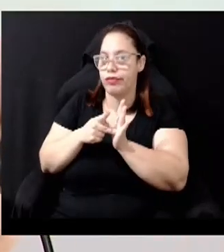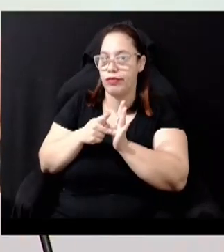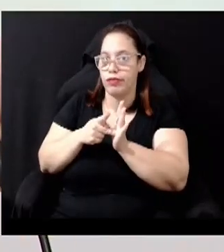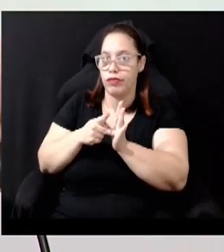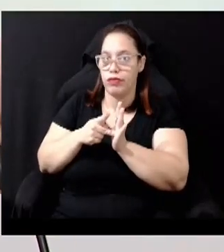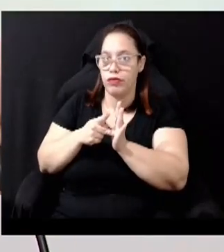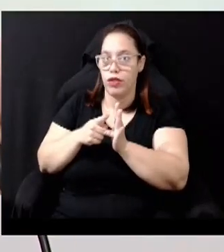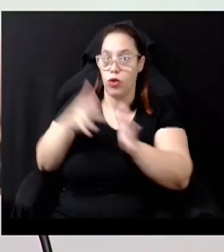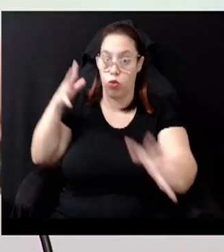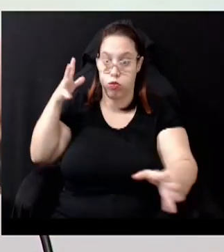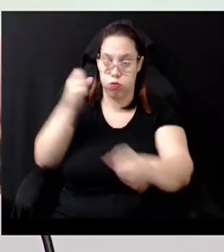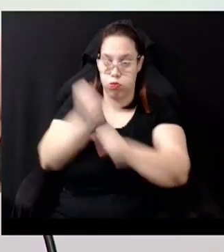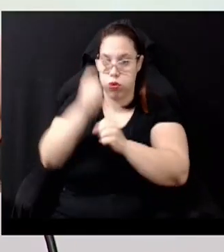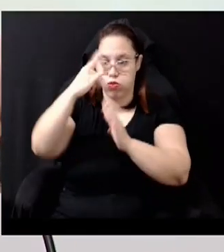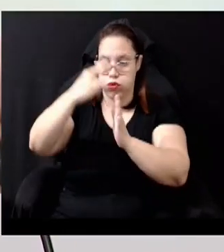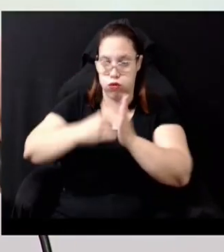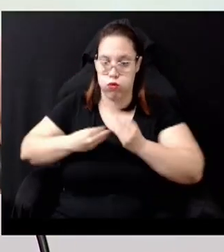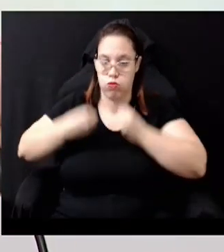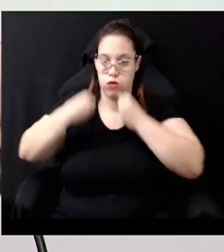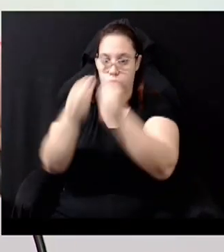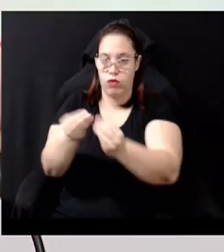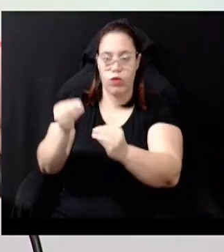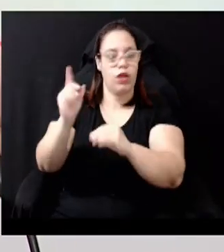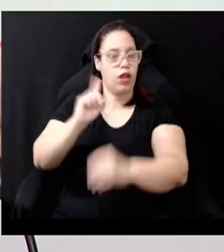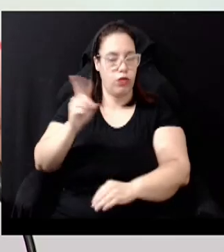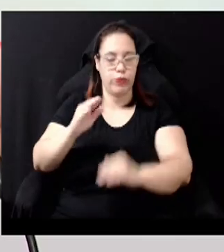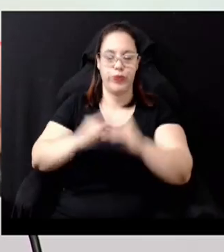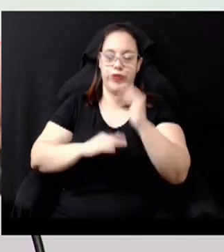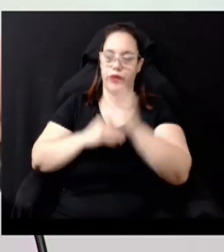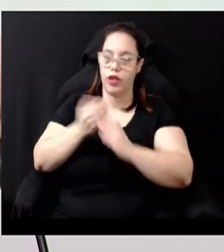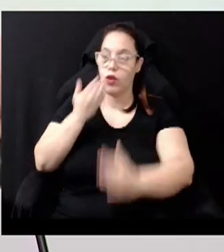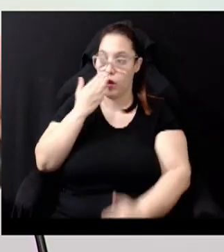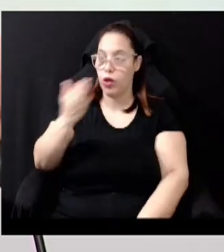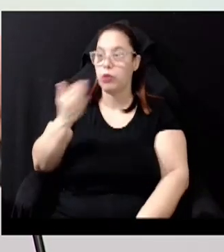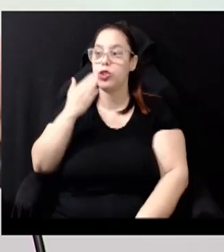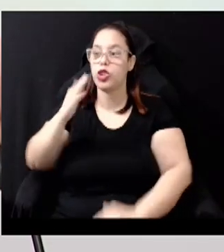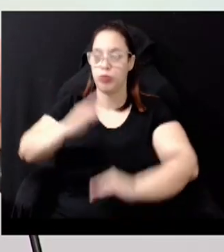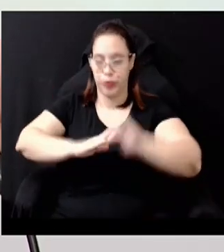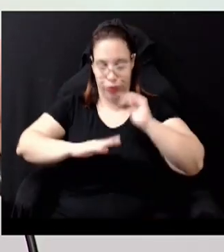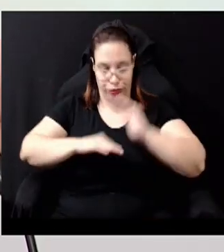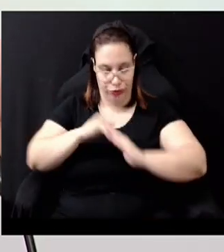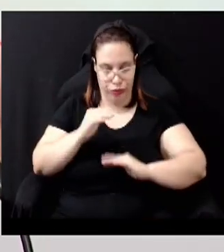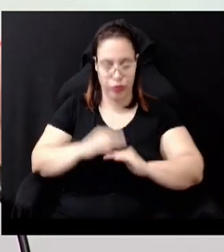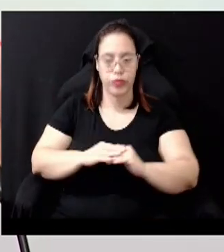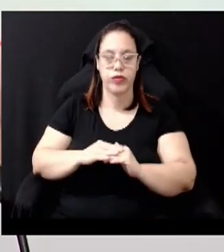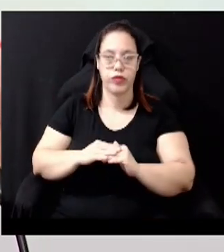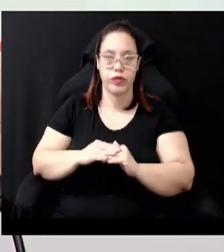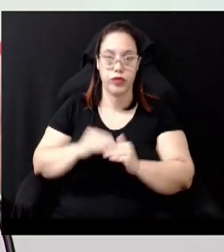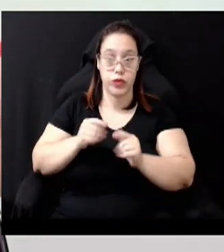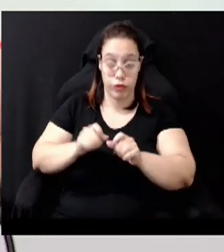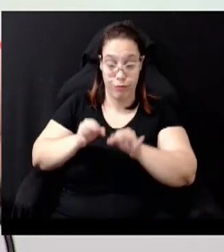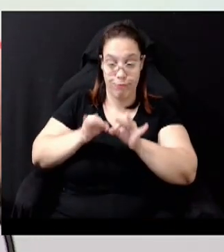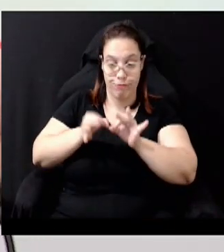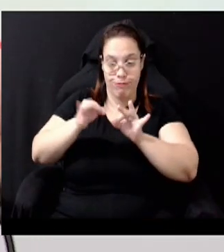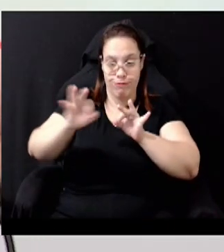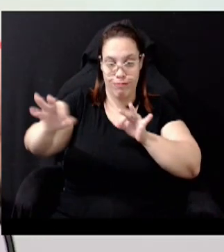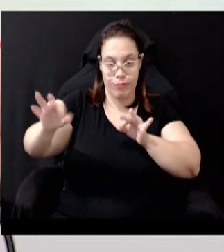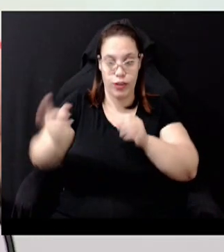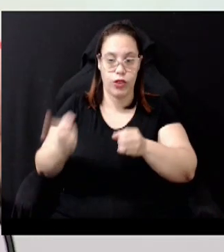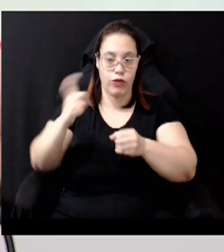lista toda e entrega na escola, né? Vai comprando conforme a escola vai pedindo o material. Então, aí só prolonga um pouquinho mais o nosso volta às aulas.